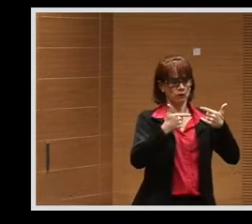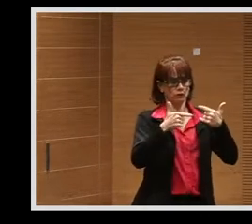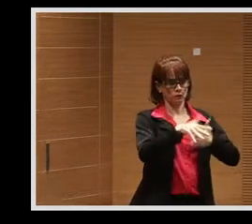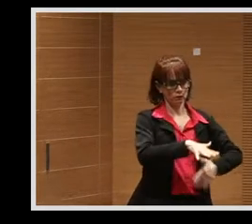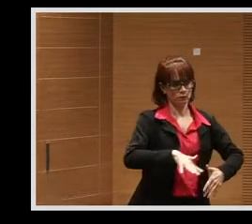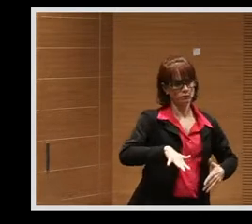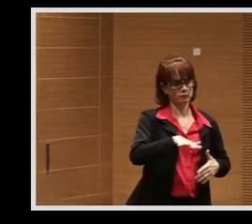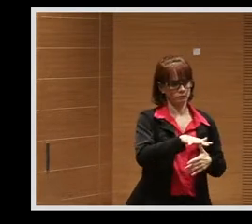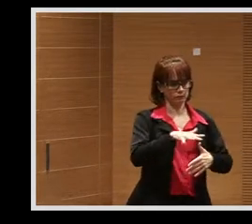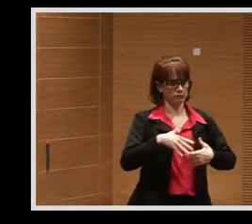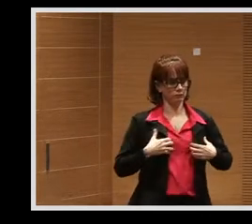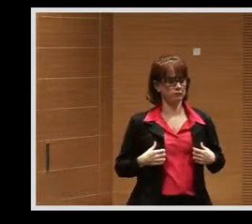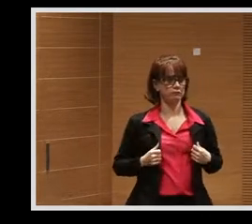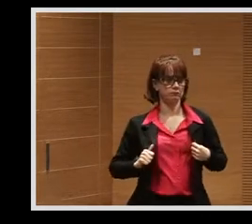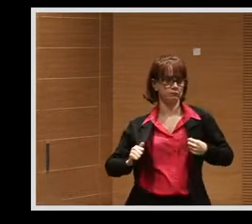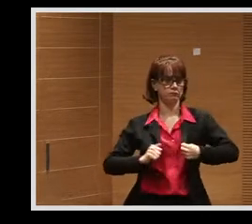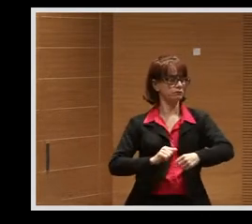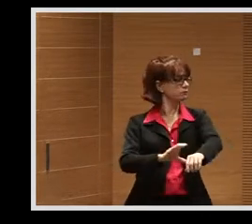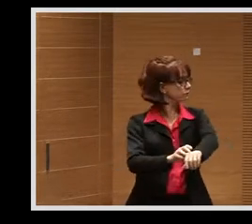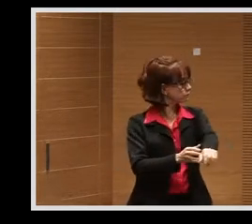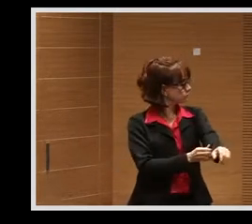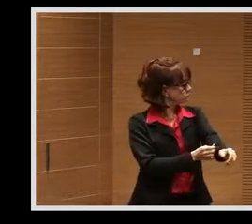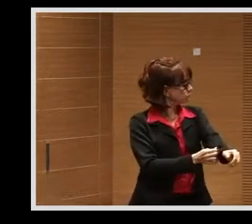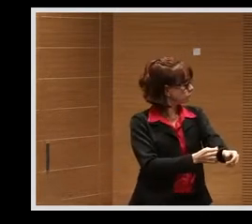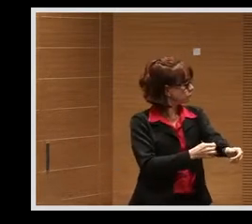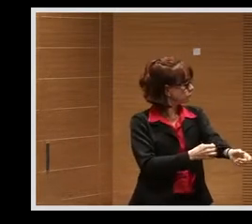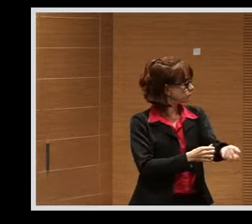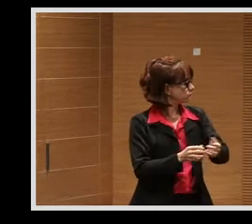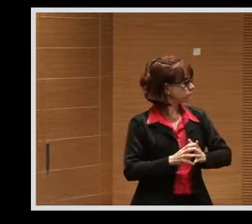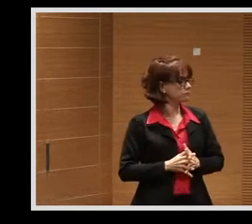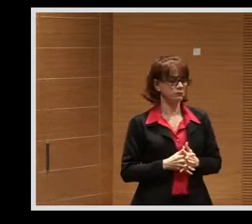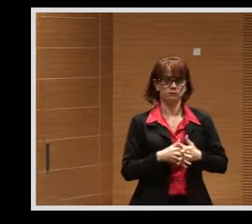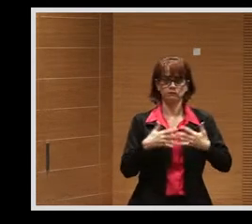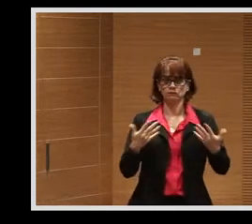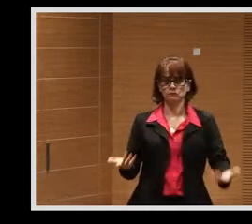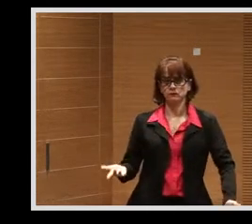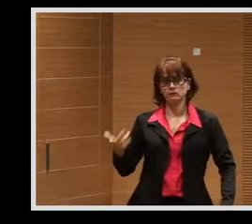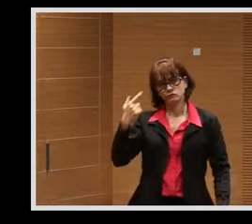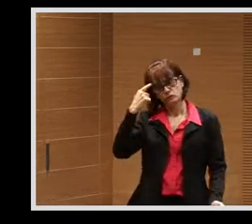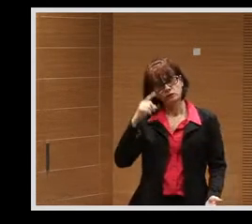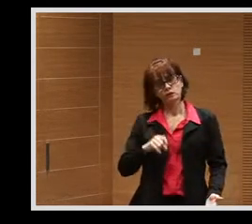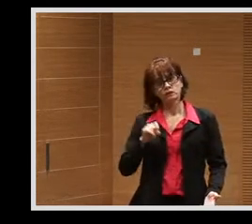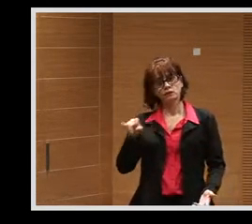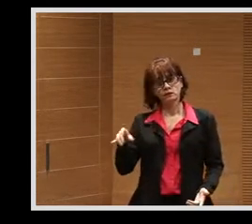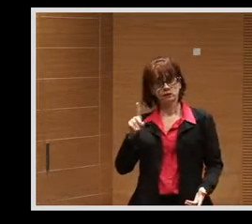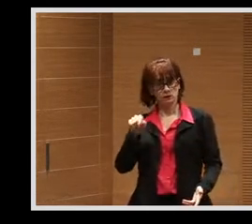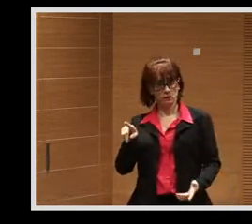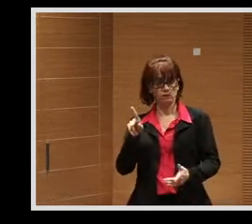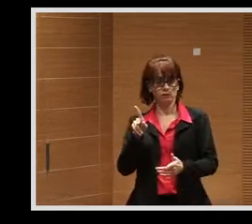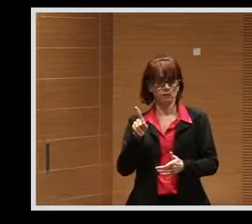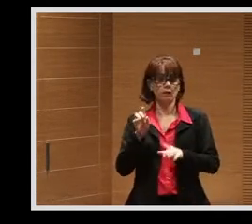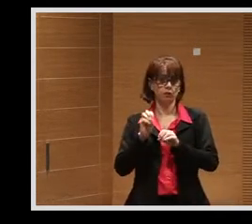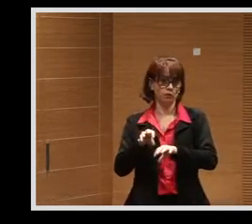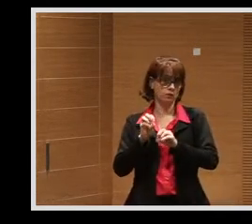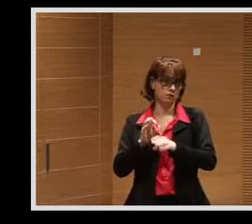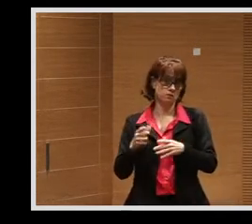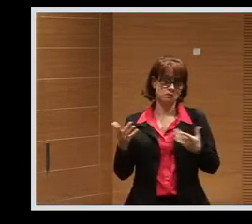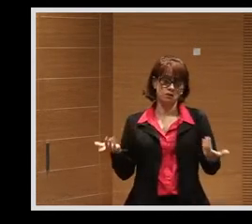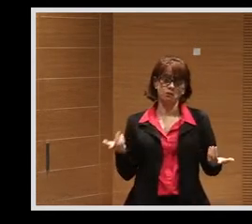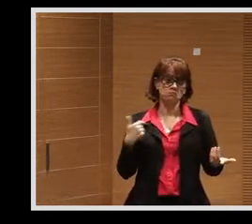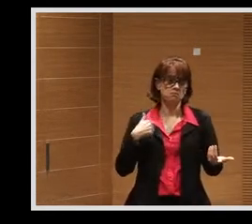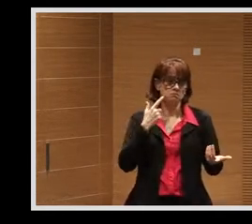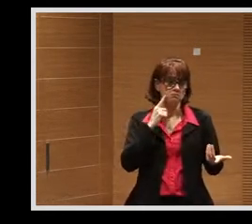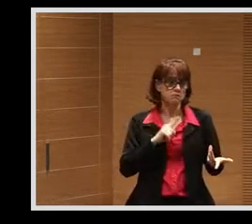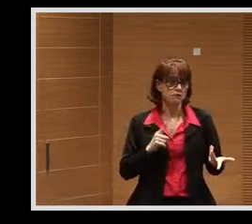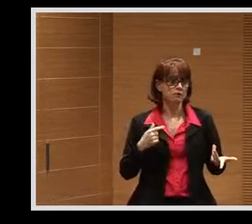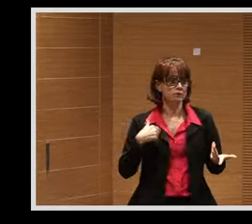fala. Acho que os neurologistas, a não ser que o cara tenha feito magistério, tenha feito percurso na educação. Fora isso, eu vou chamar, a gente